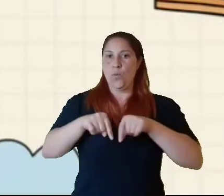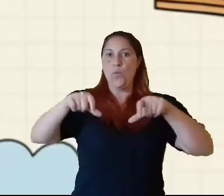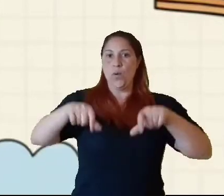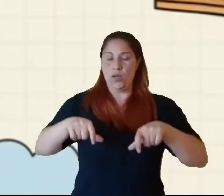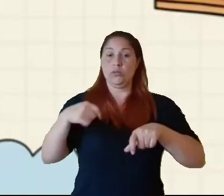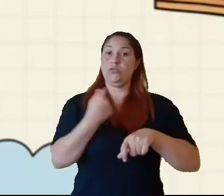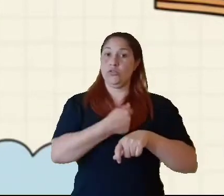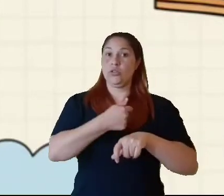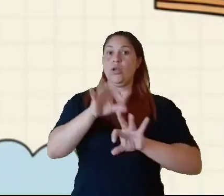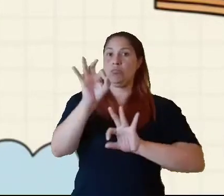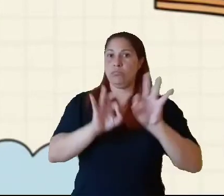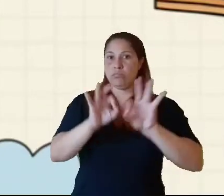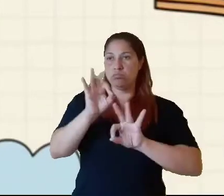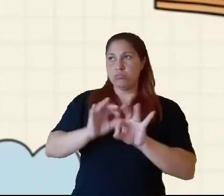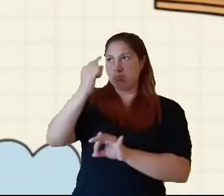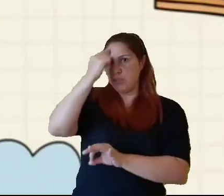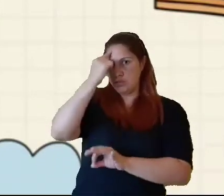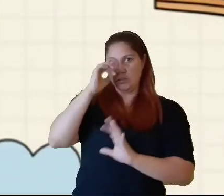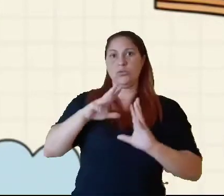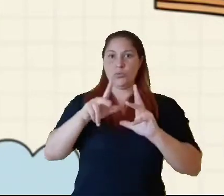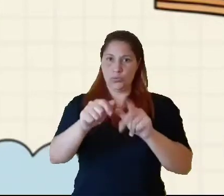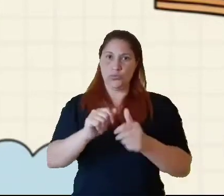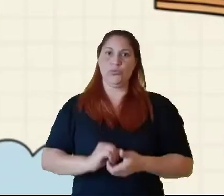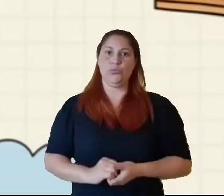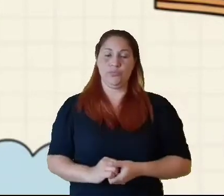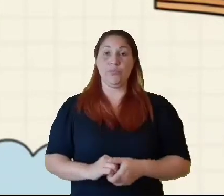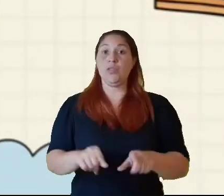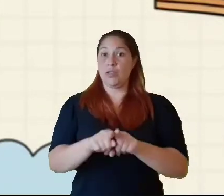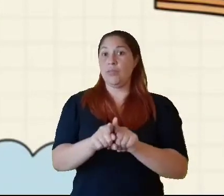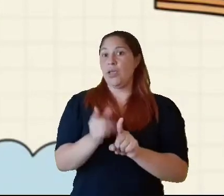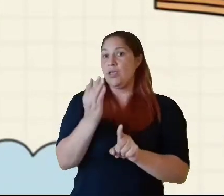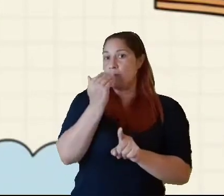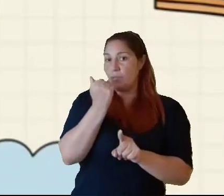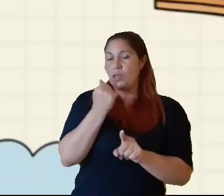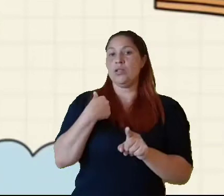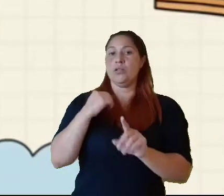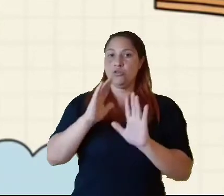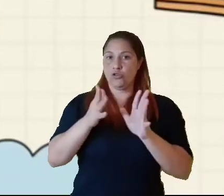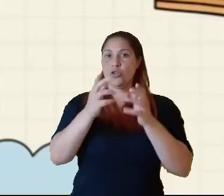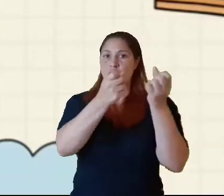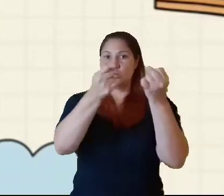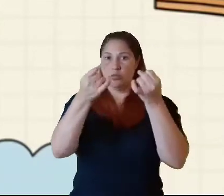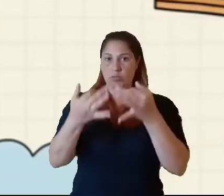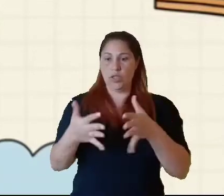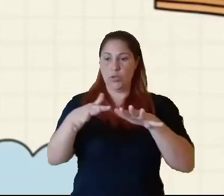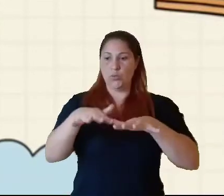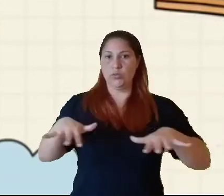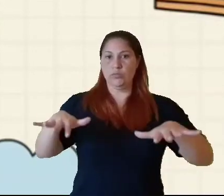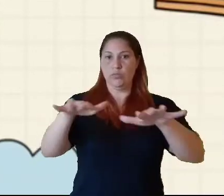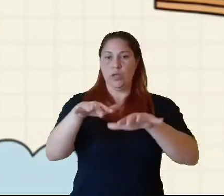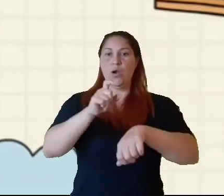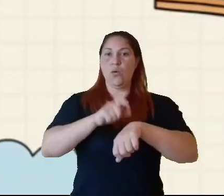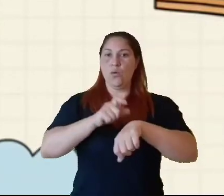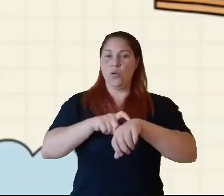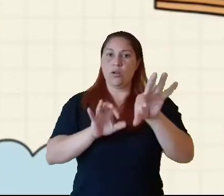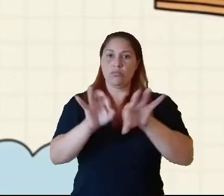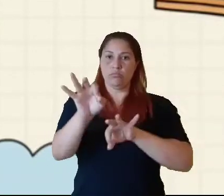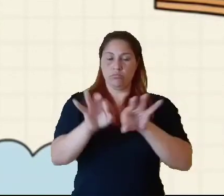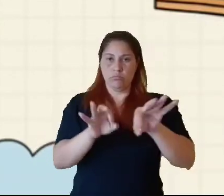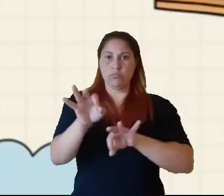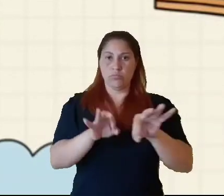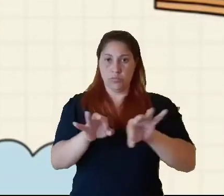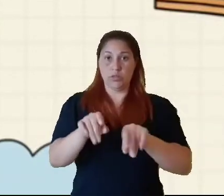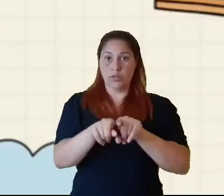está planejando e pensando em tudo isso. Merenda, que eu acabei de falar, né? O espaço da merenda, os horários organizados,